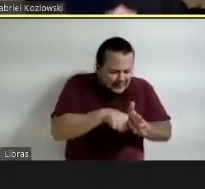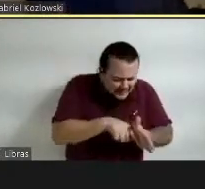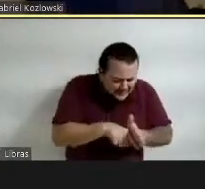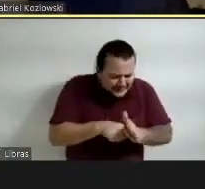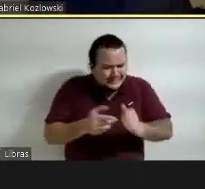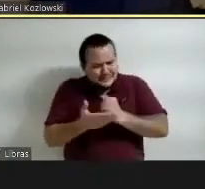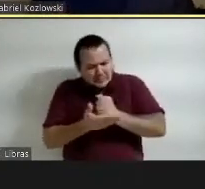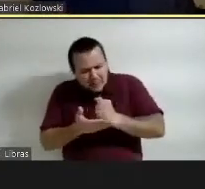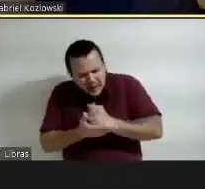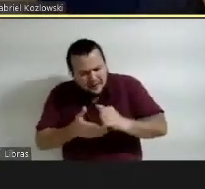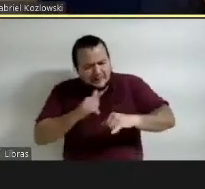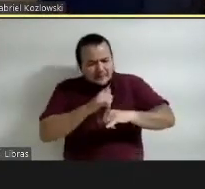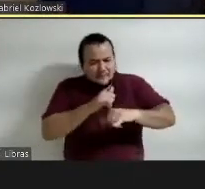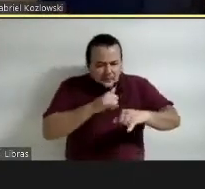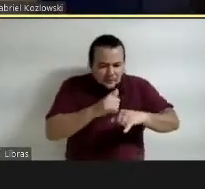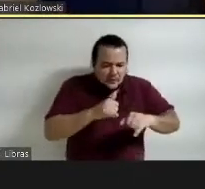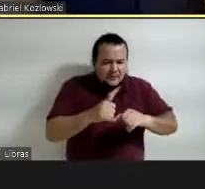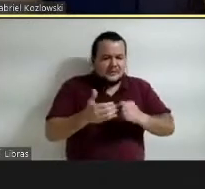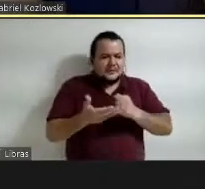fontes